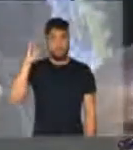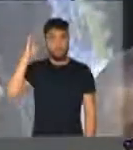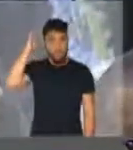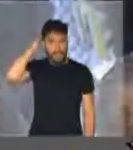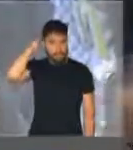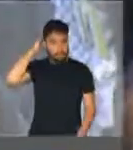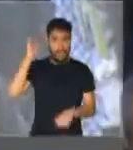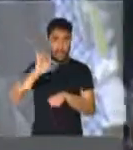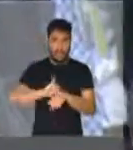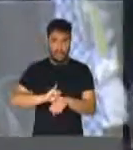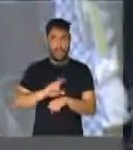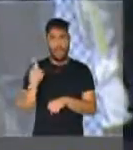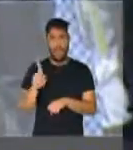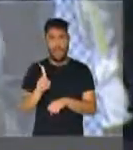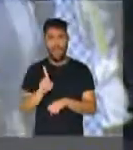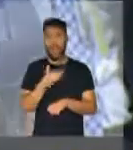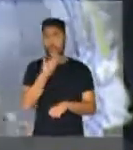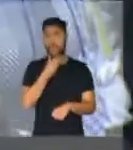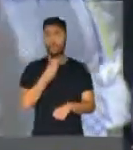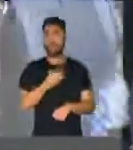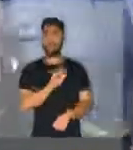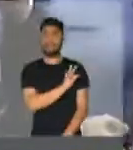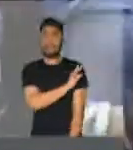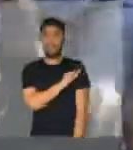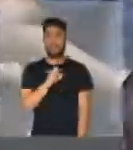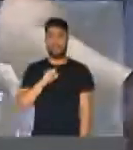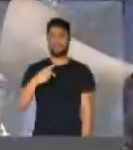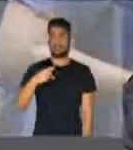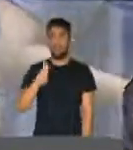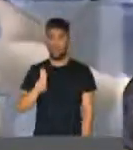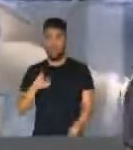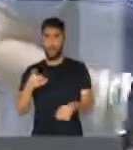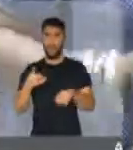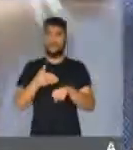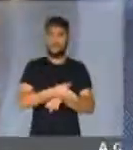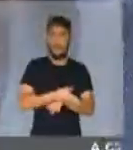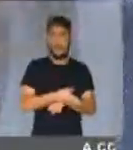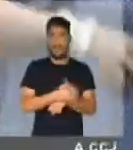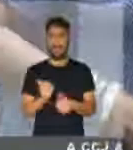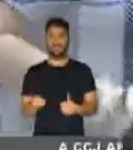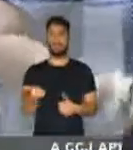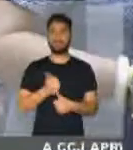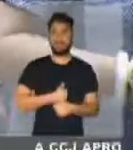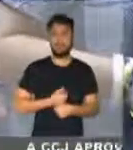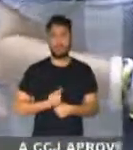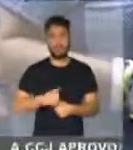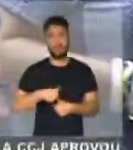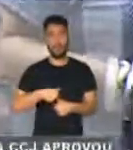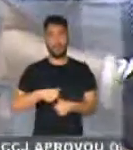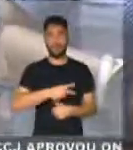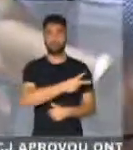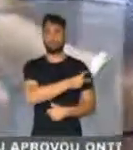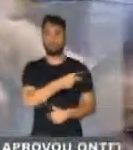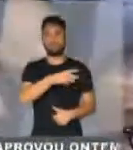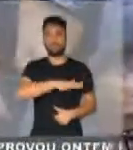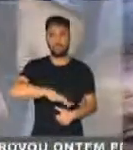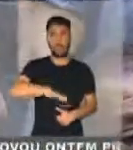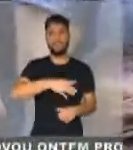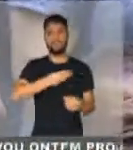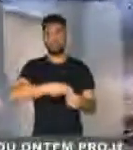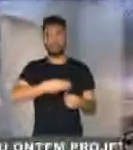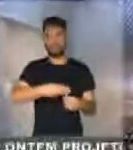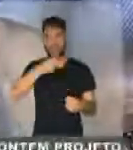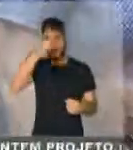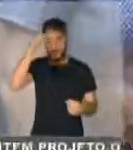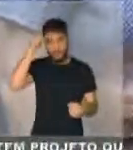que um técnico da SPU assuma autoridade municipal num município como o de Belém, e